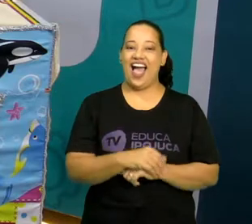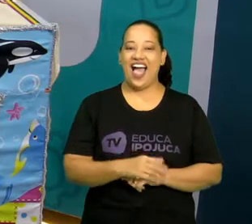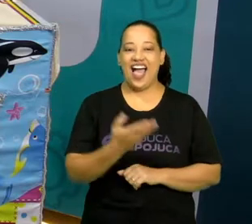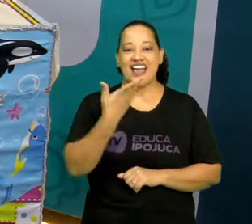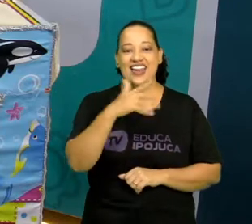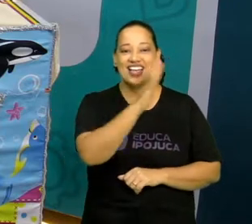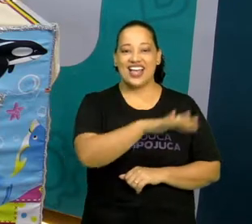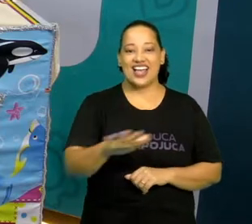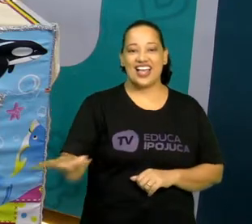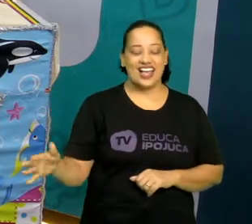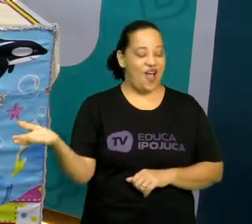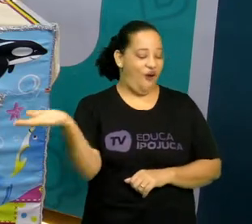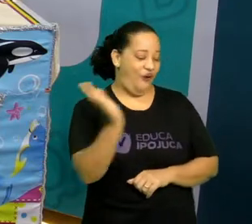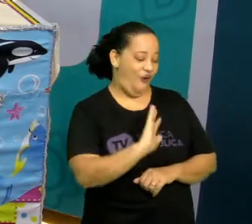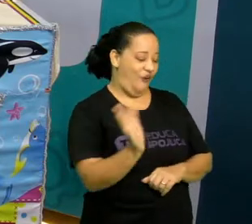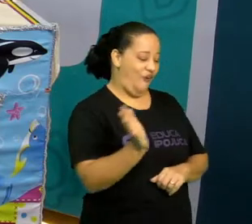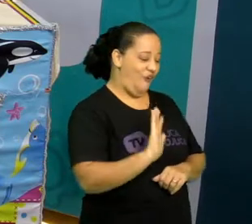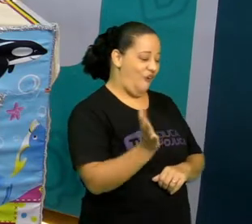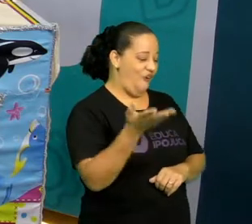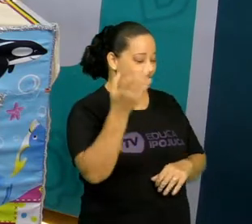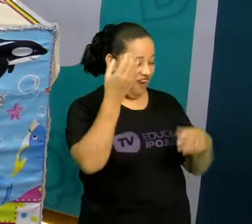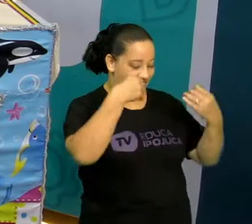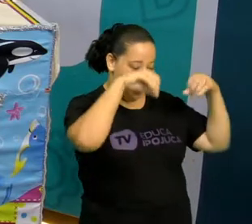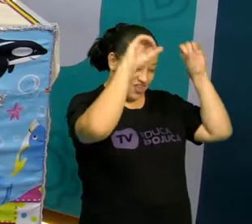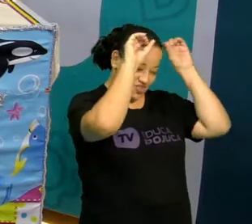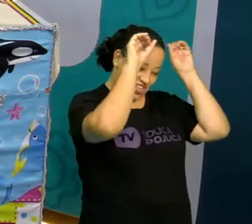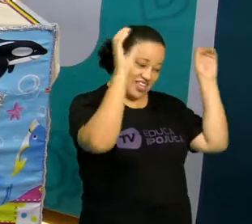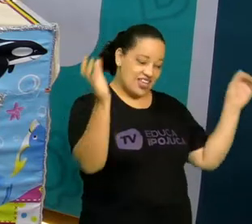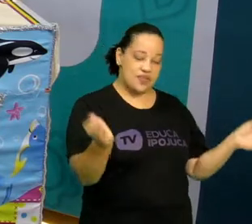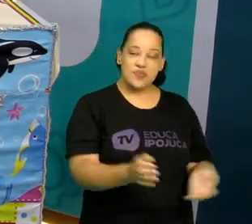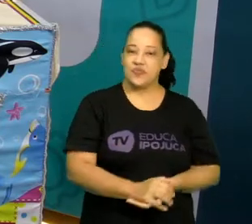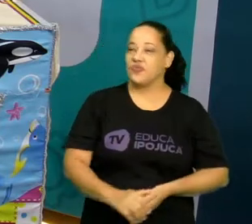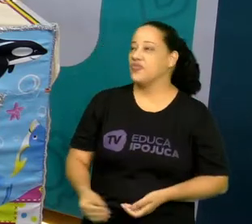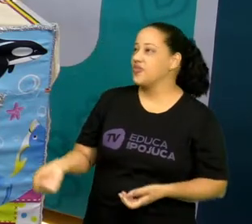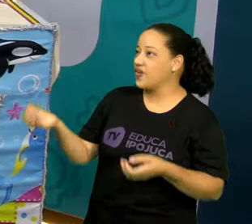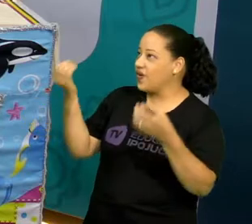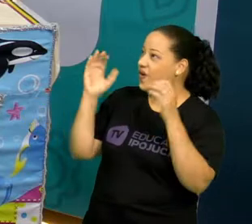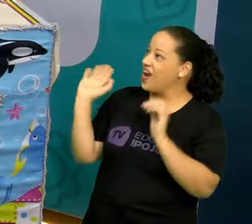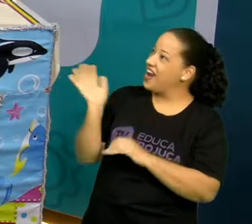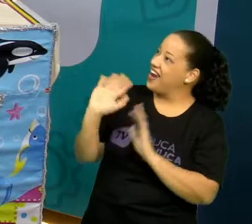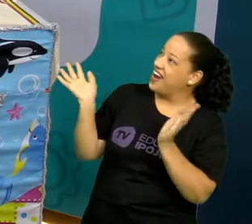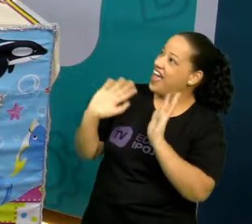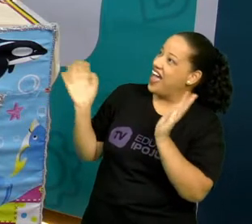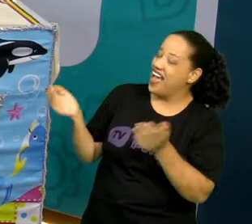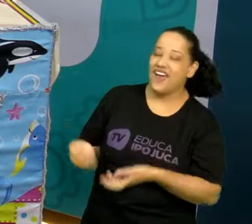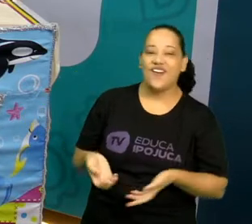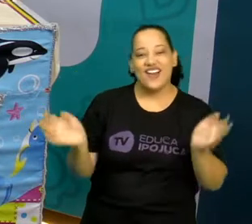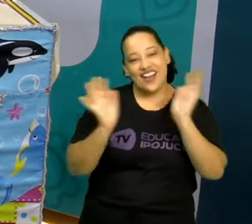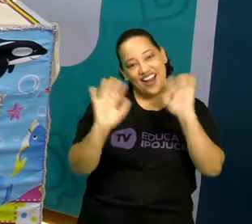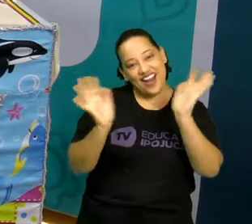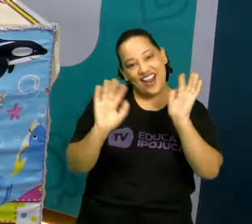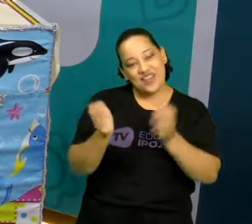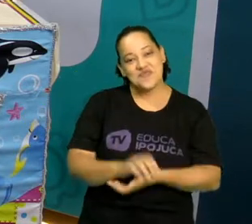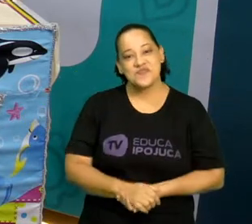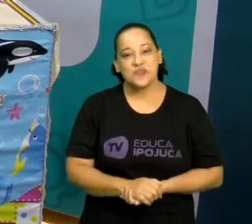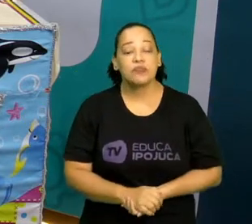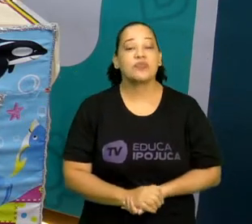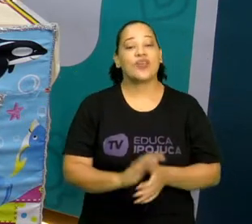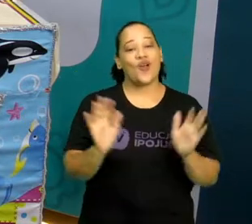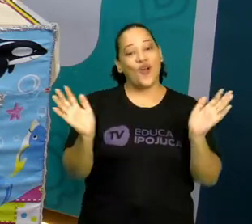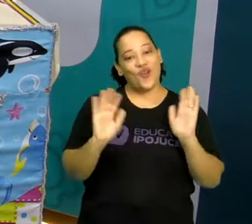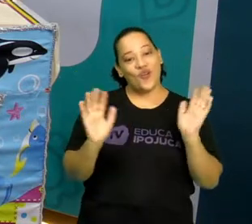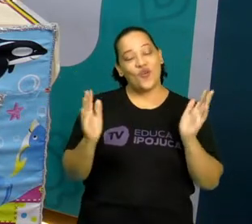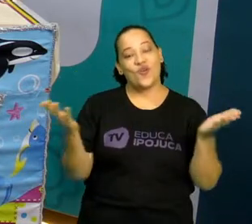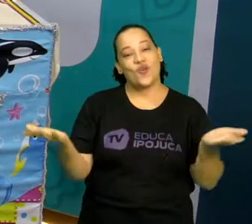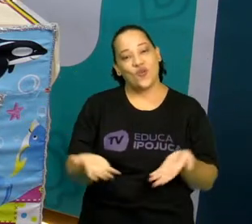criançada! Olá, leiturinha! Olá, tia Lê! Olá, gente! Olá, pessoal!